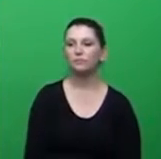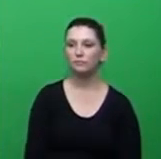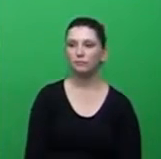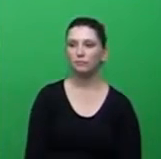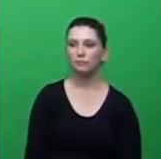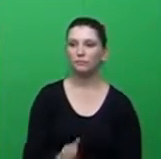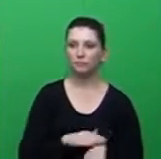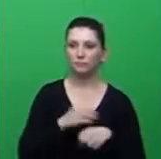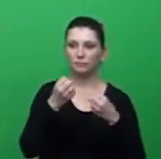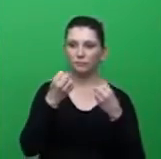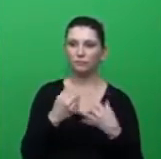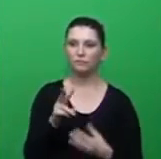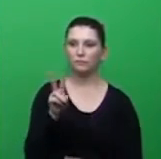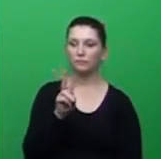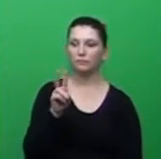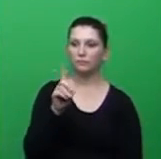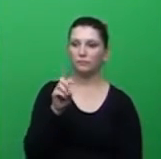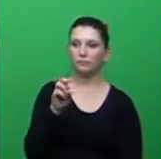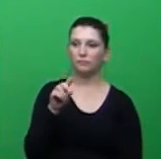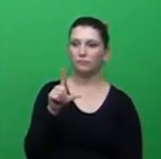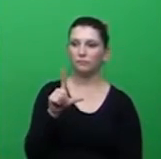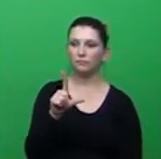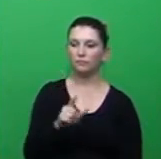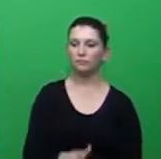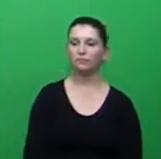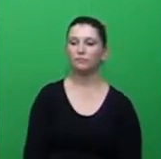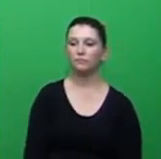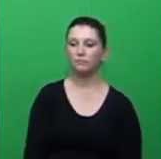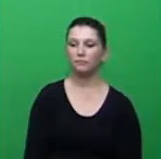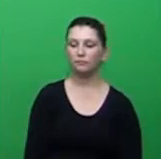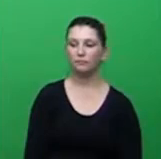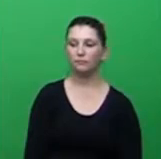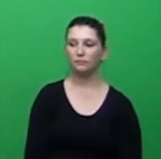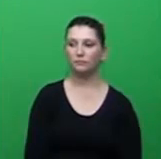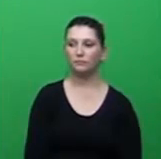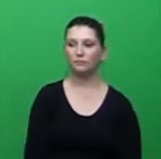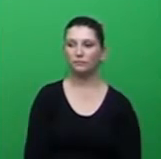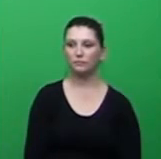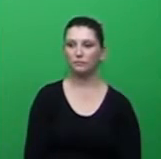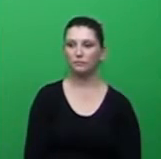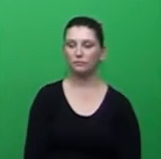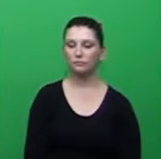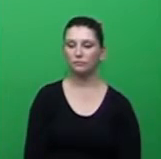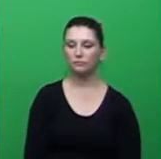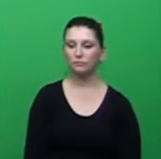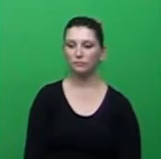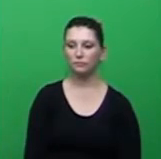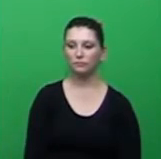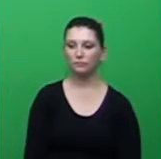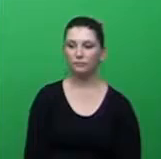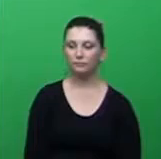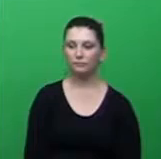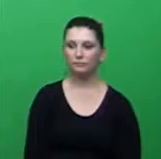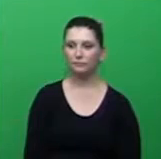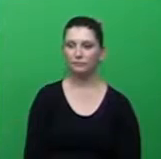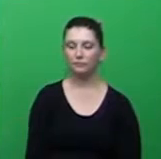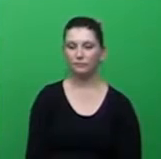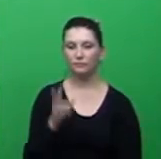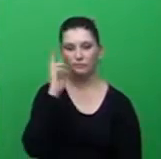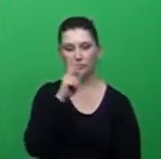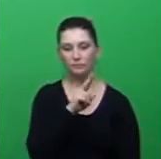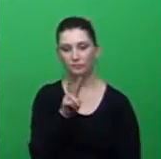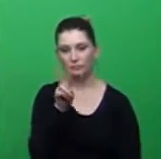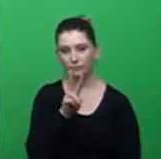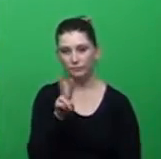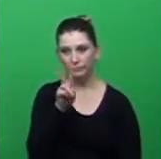Questão de ordem para o vereador Daniel Freitas. senhores vereadores, eu solicitei a questão de